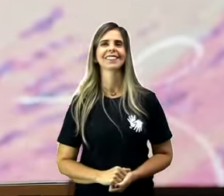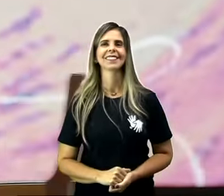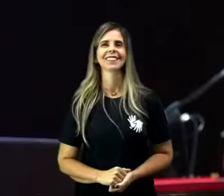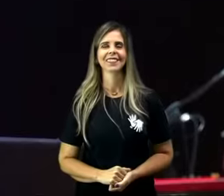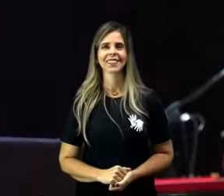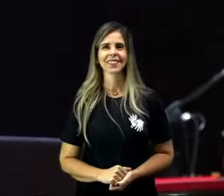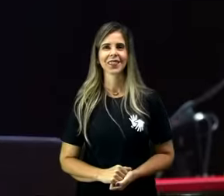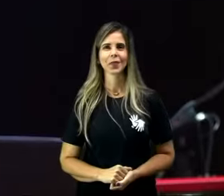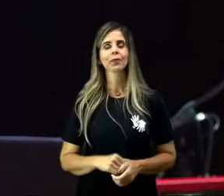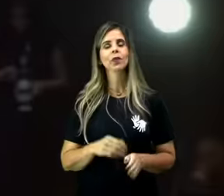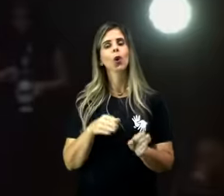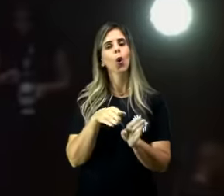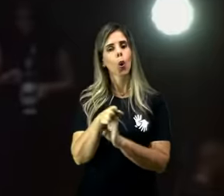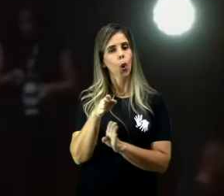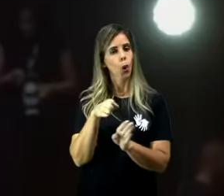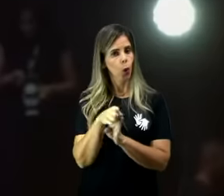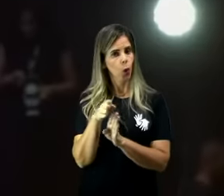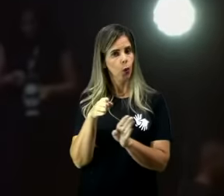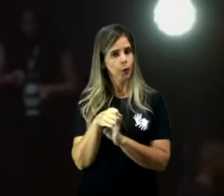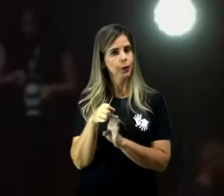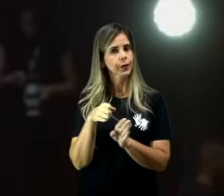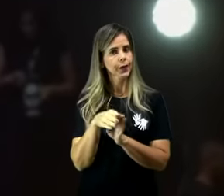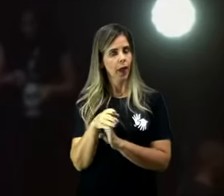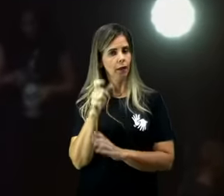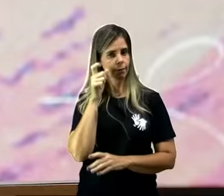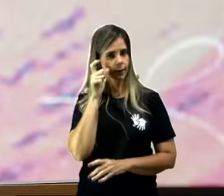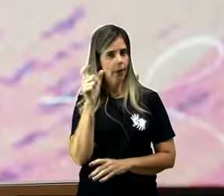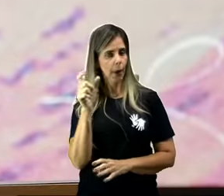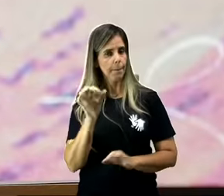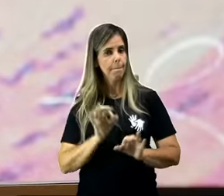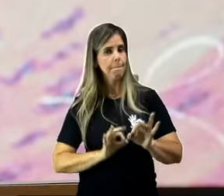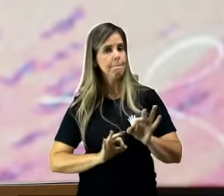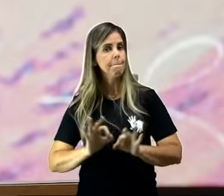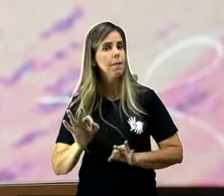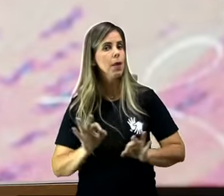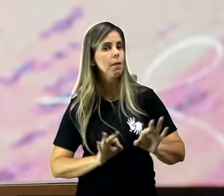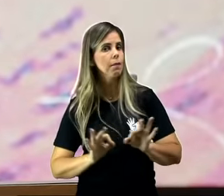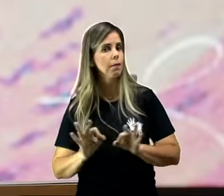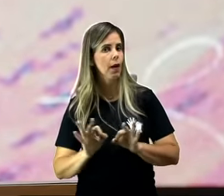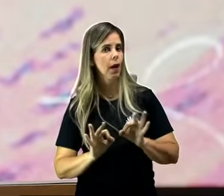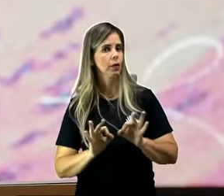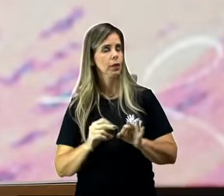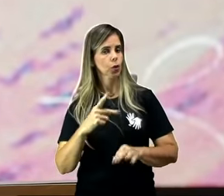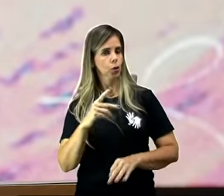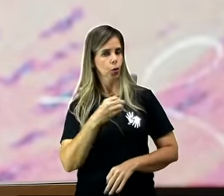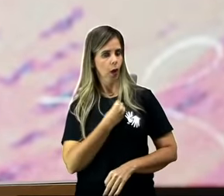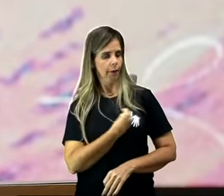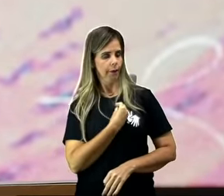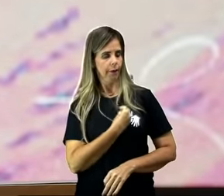Deixa eu te dar um conselho muito interessante. Presta atenção. Se prepare emocionalmente,